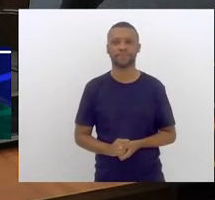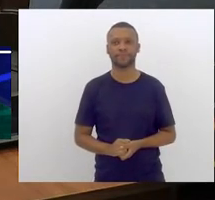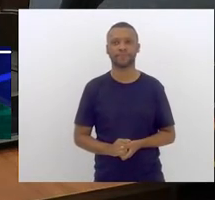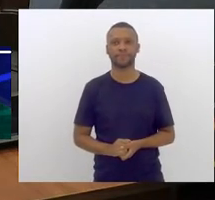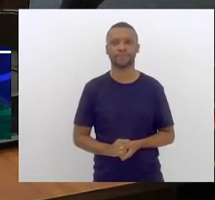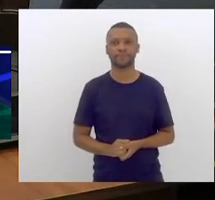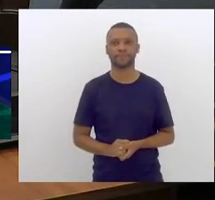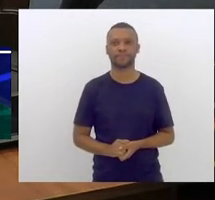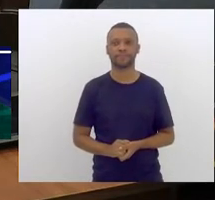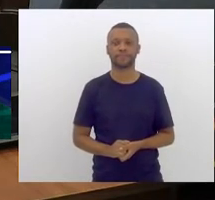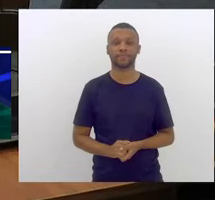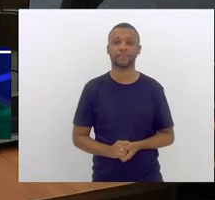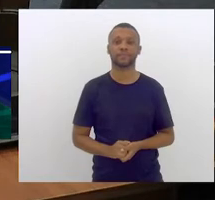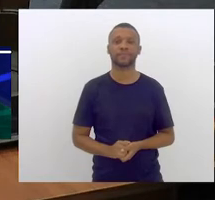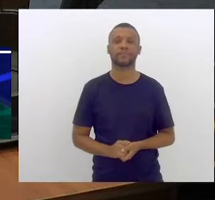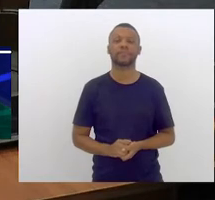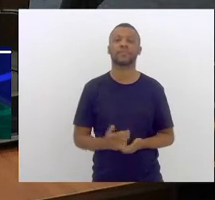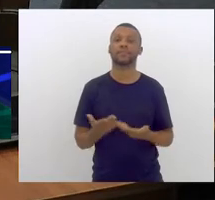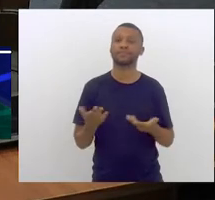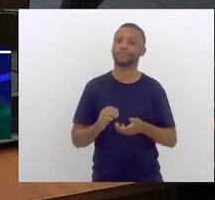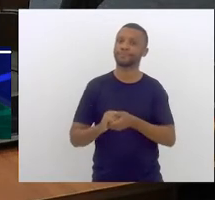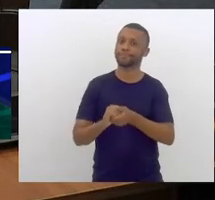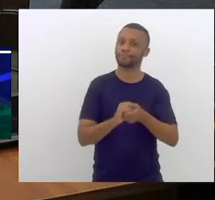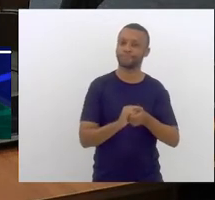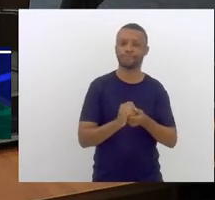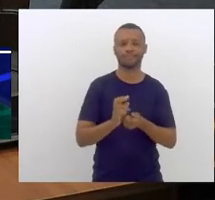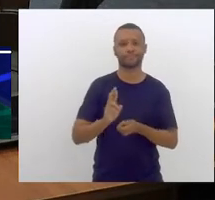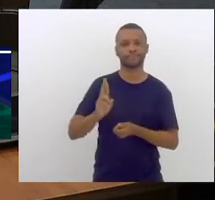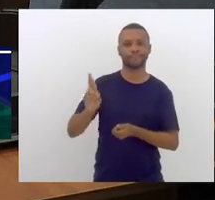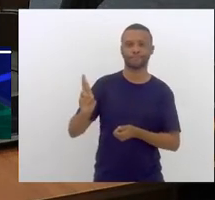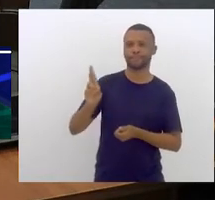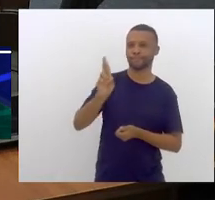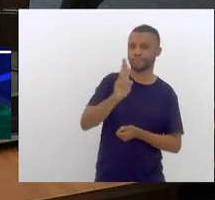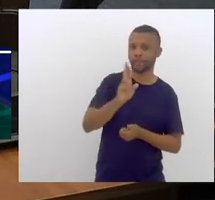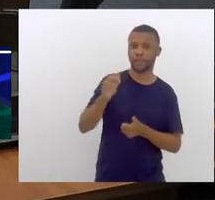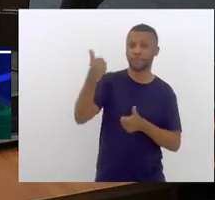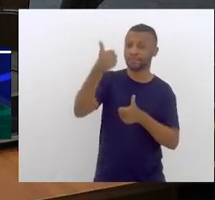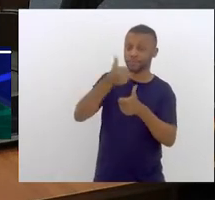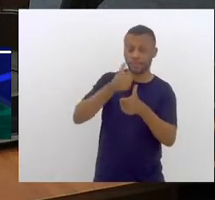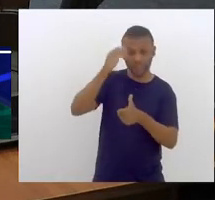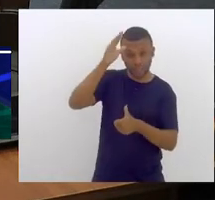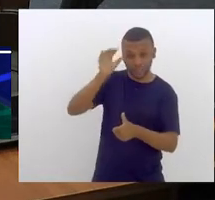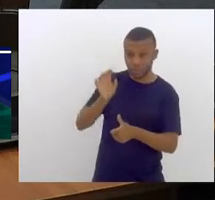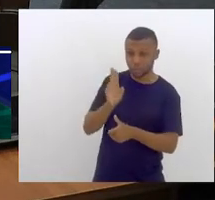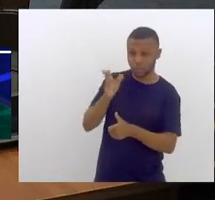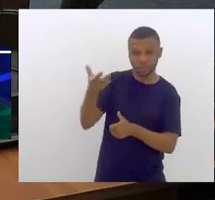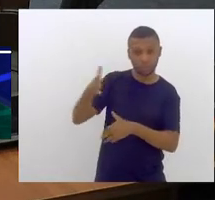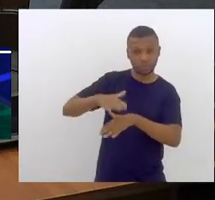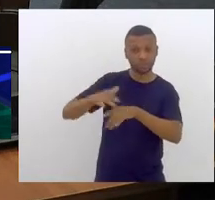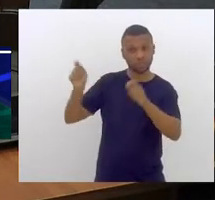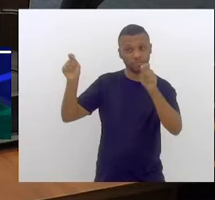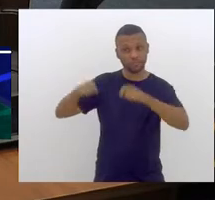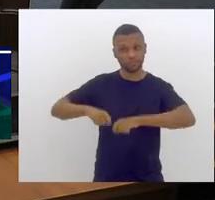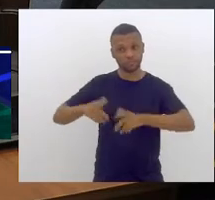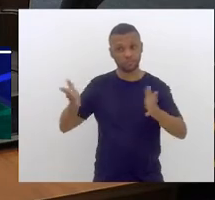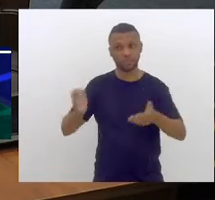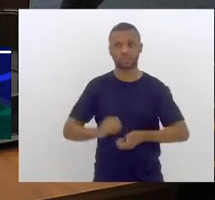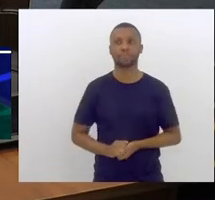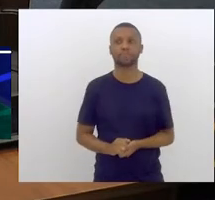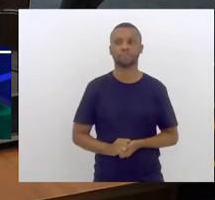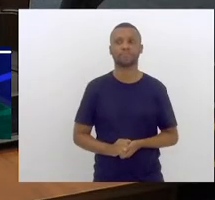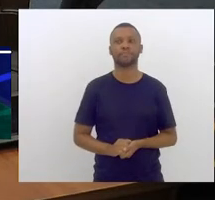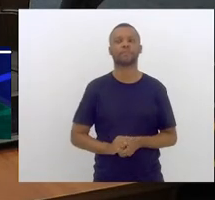Fiquem todas e todos com a figura senhor presidente, competente da deputada tia Ju. Senhor presidente,